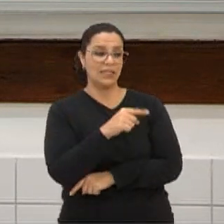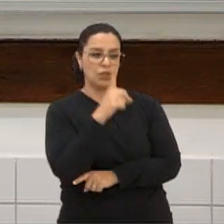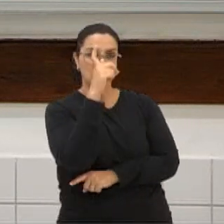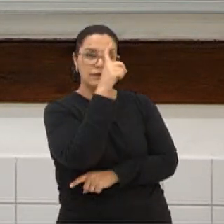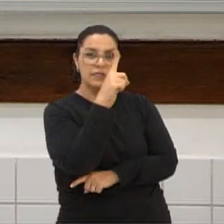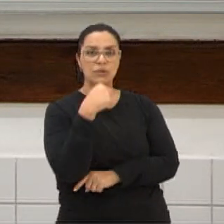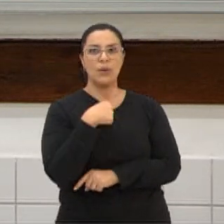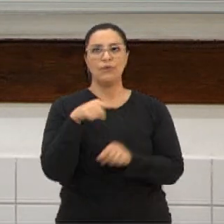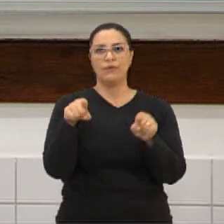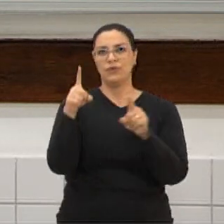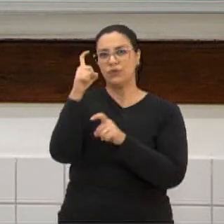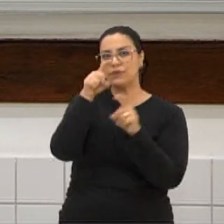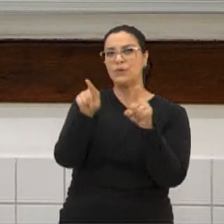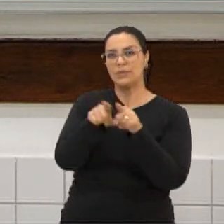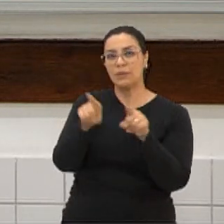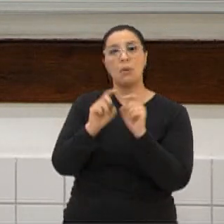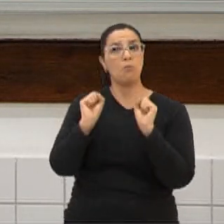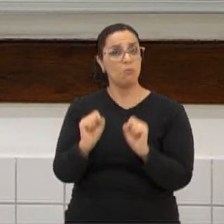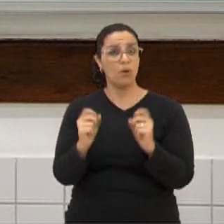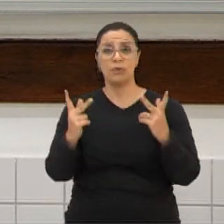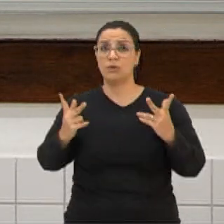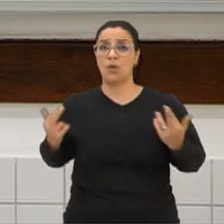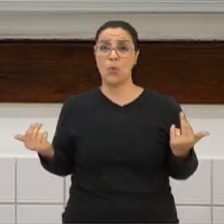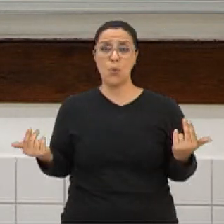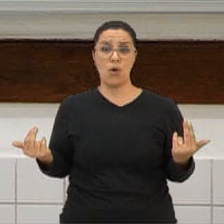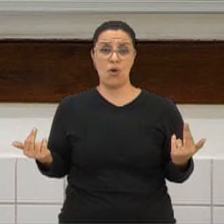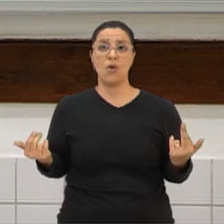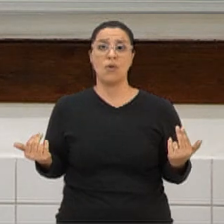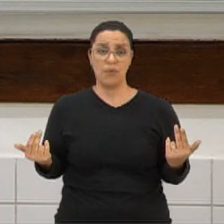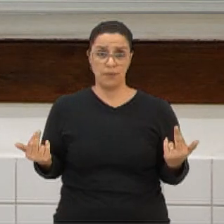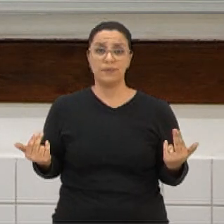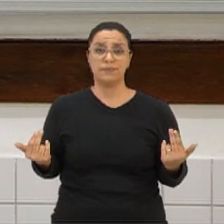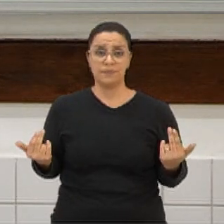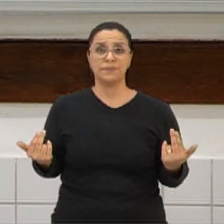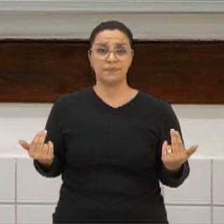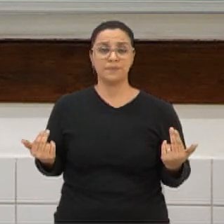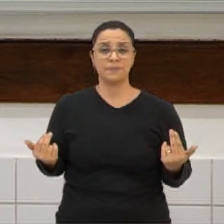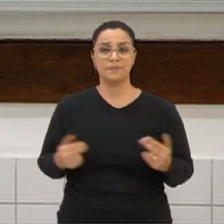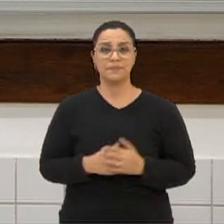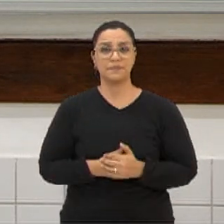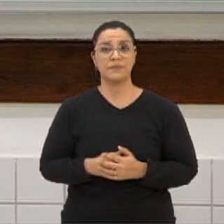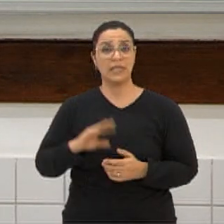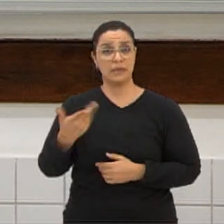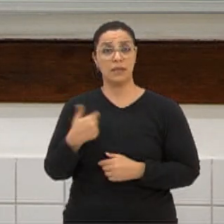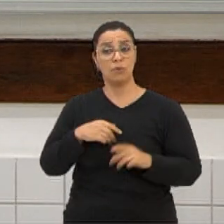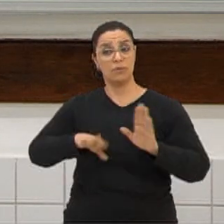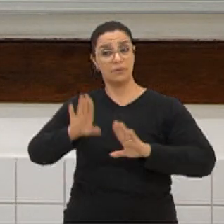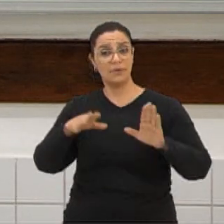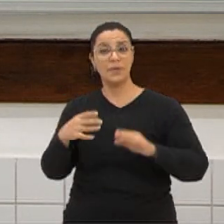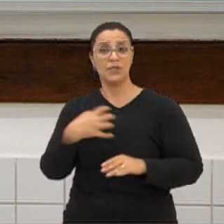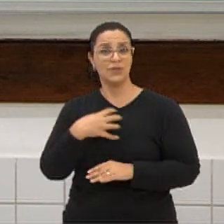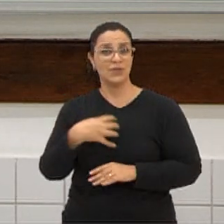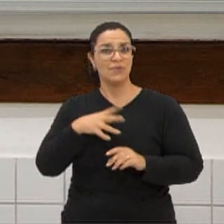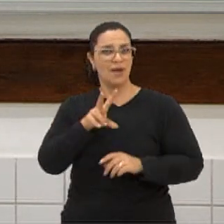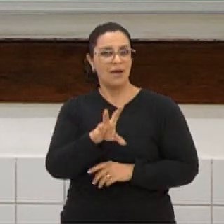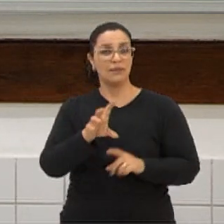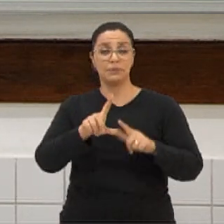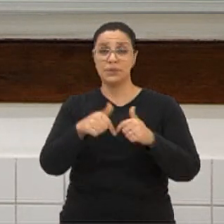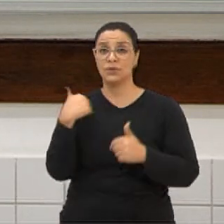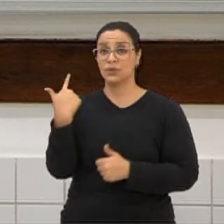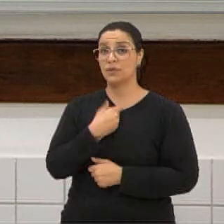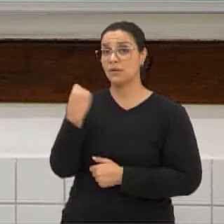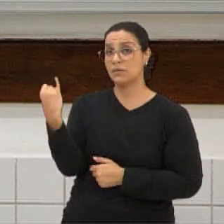difícil para você, para o seu colega, para o seu adversário, concorrente também aquela vaga, aquela questão também vai estar difícil. E